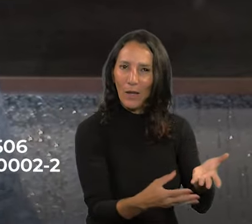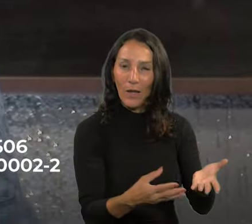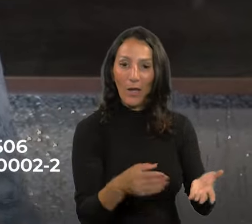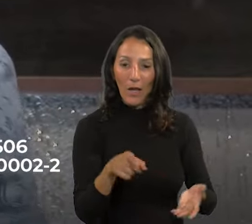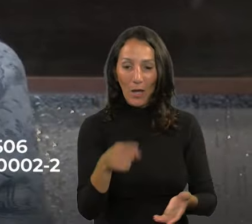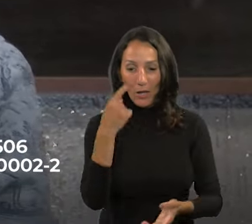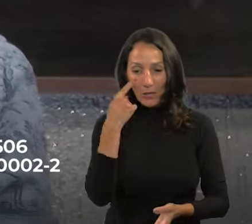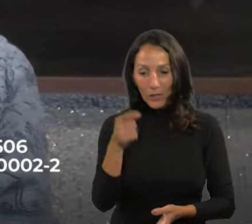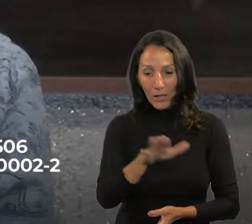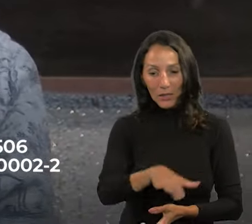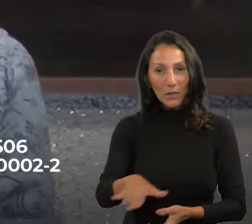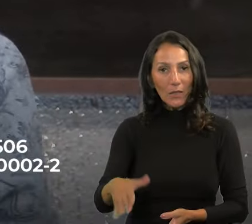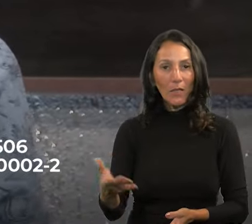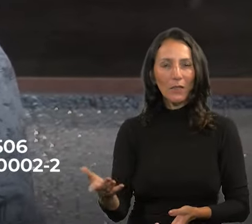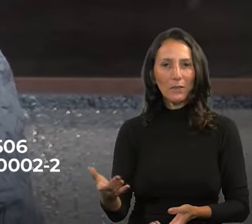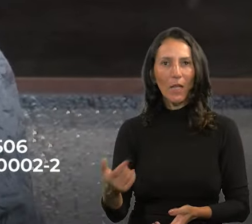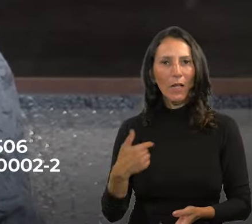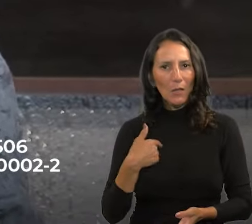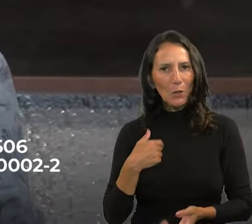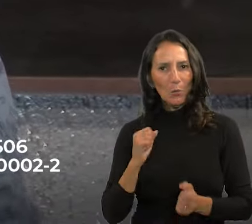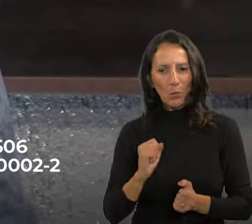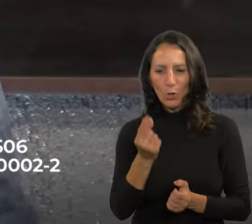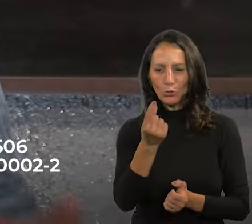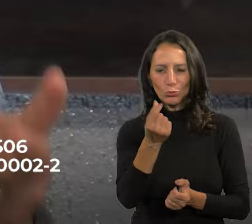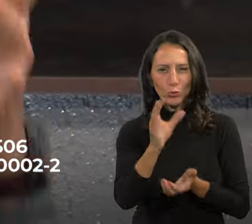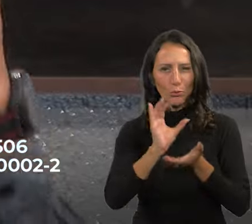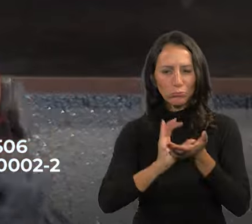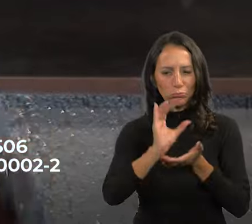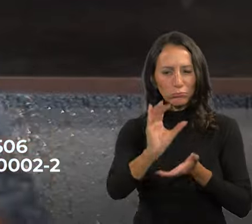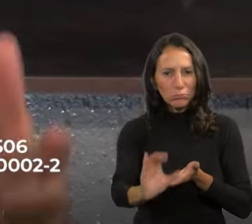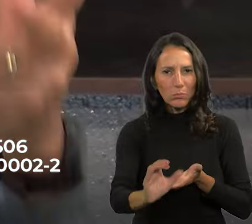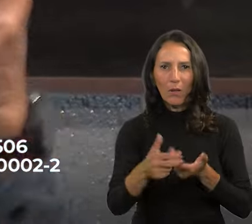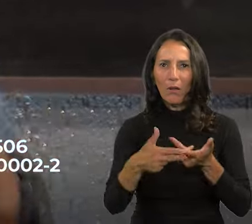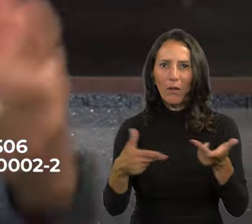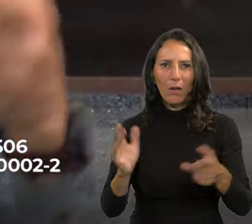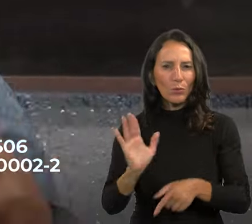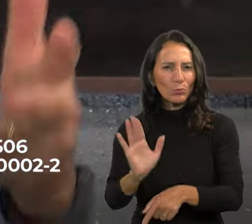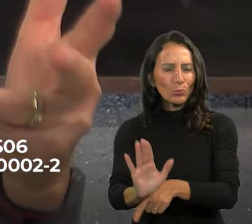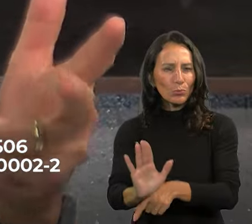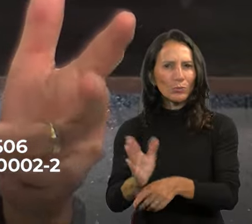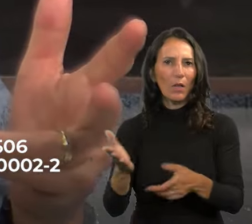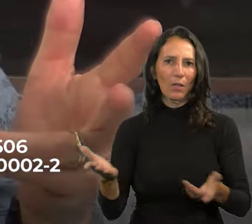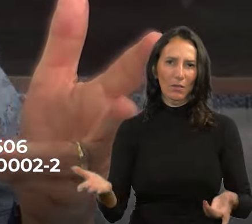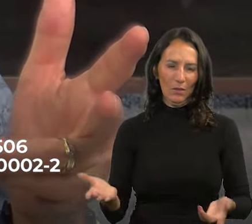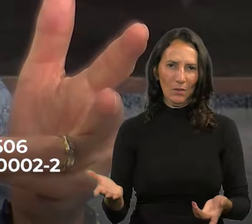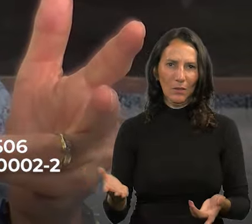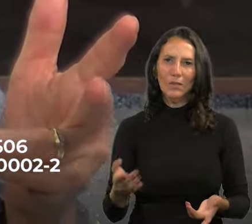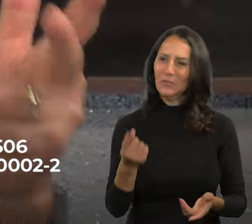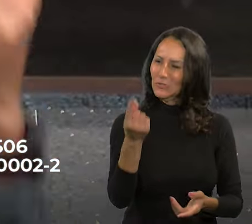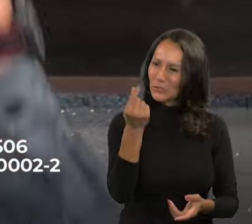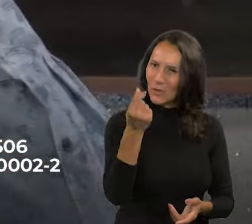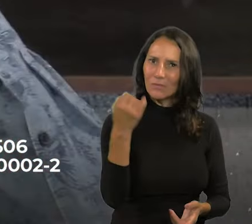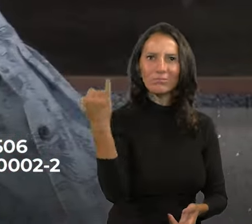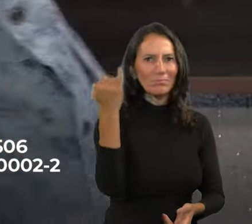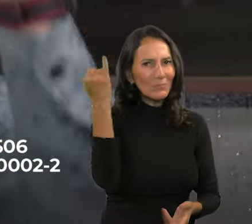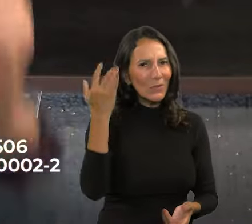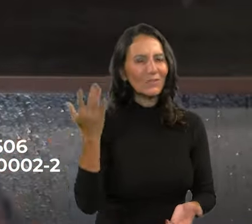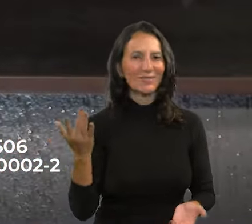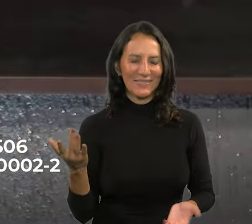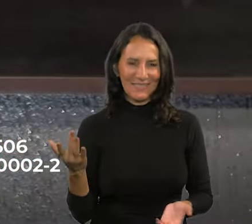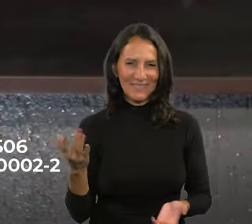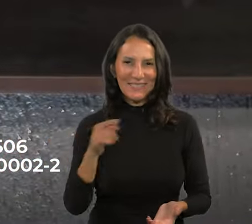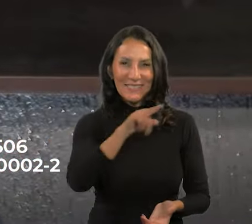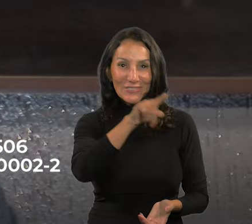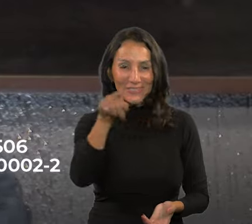mandar para você uma verba para você se matricular. Então o dinheiro, ele é necessário. É isso que você tem